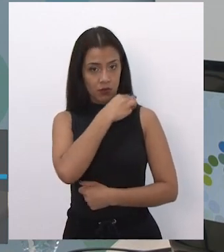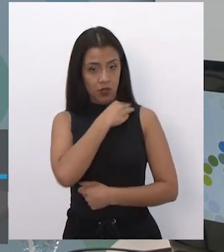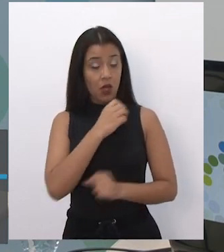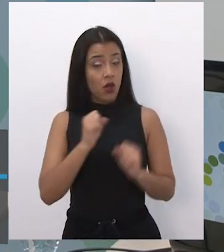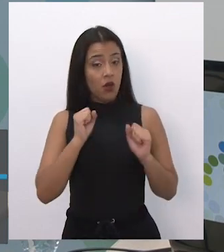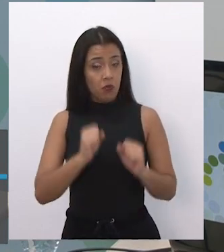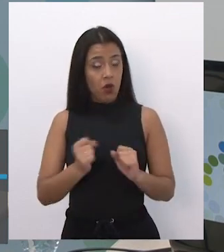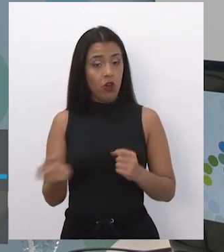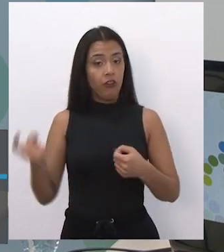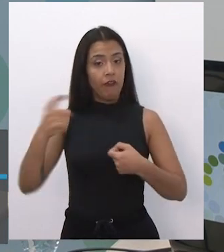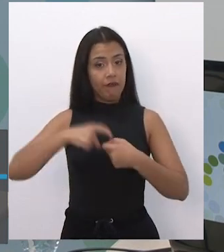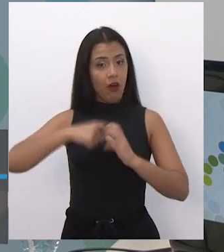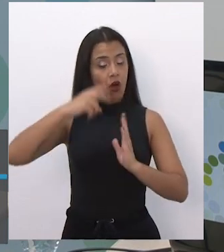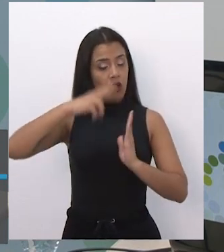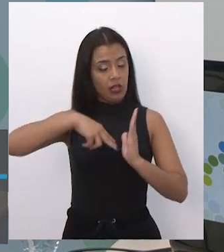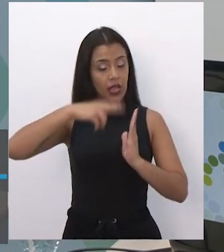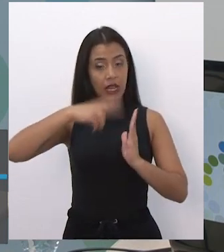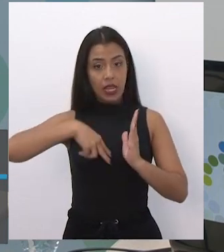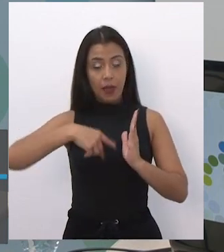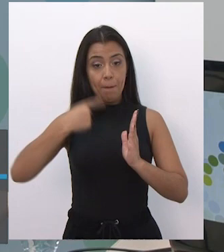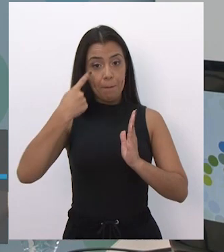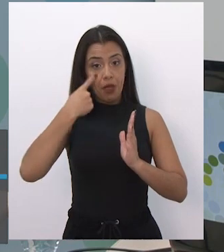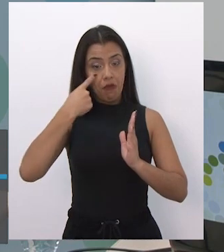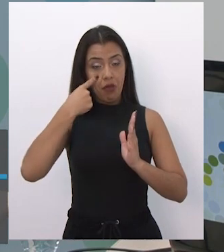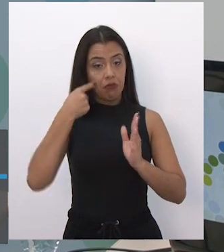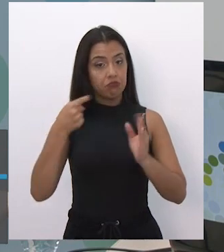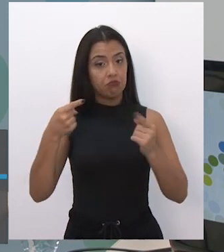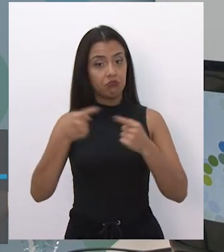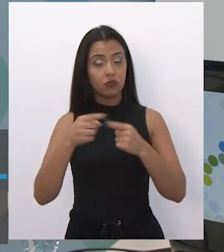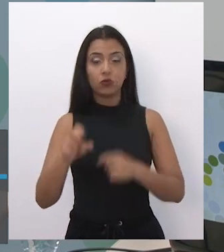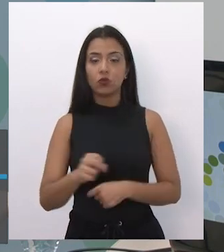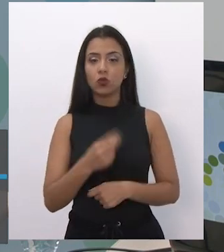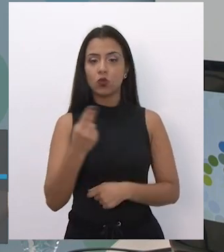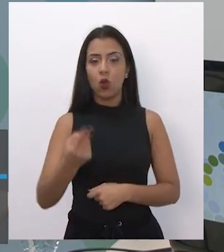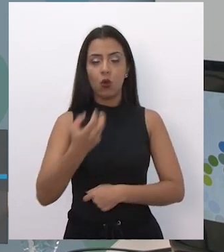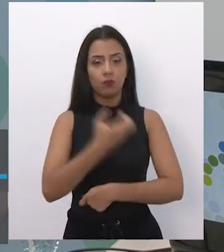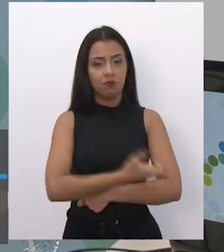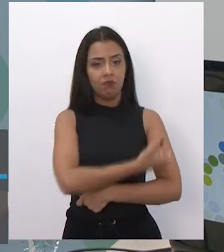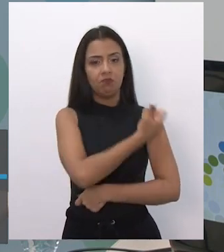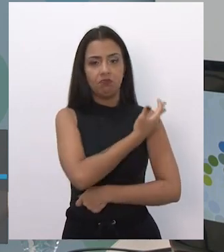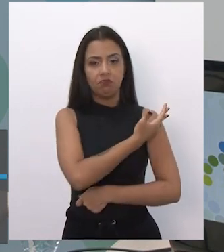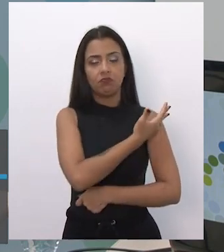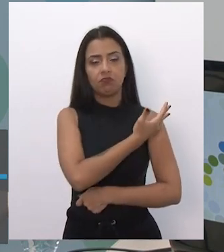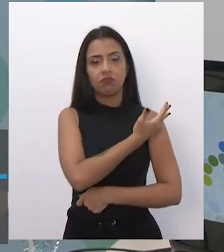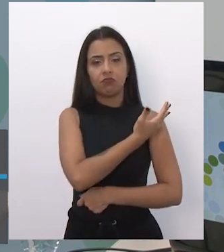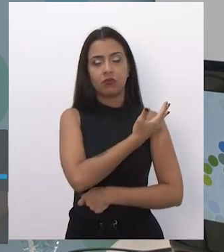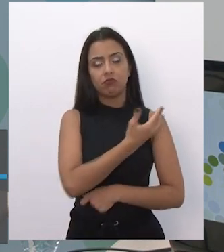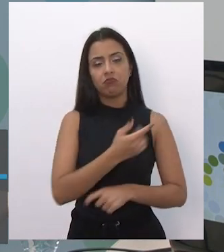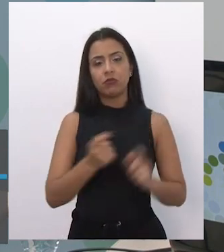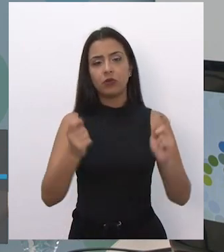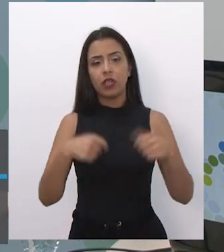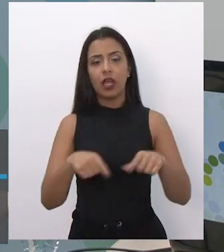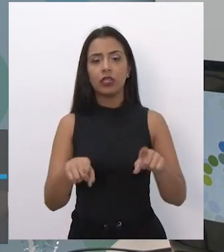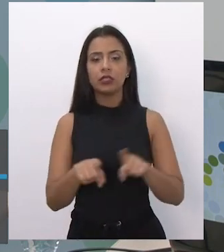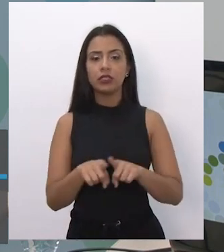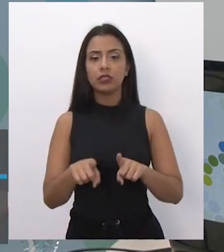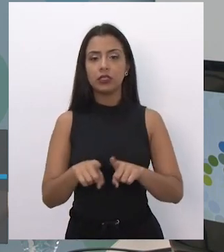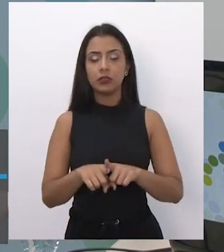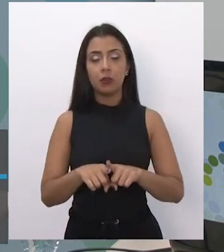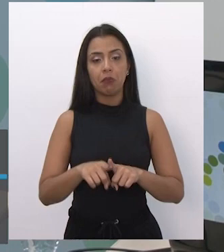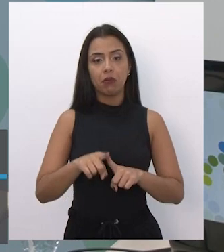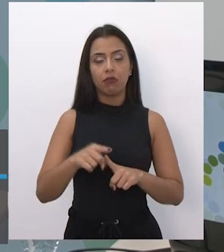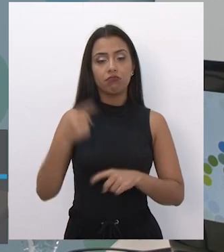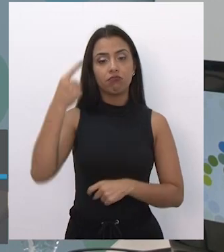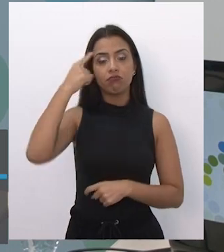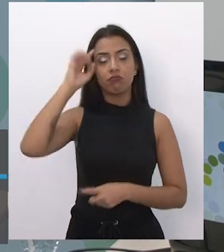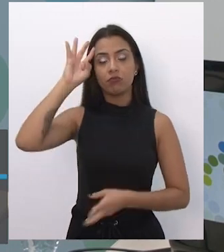essa leitura, essa observação, tá? Como também os professores dos anos finais podem pensar e também estar projetando isso.